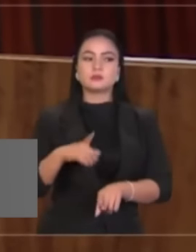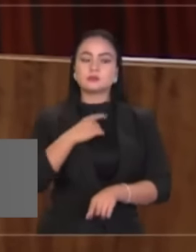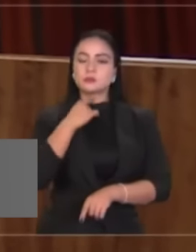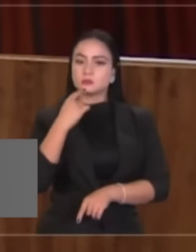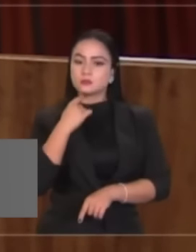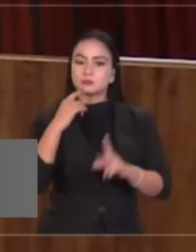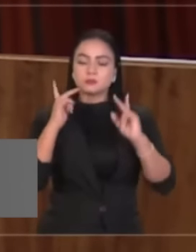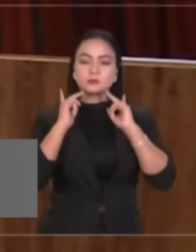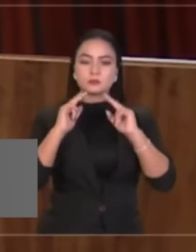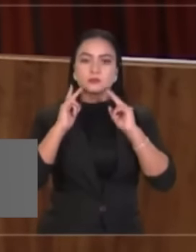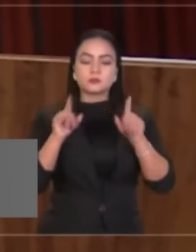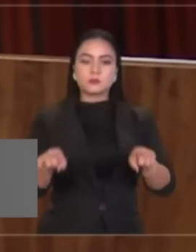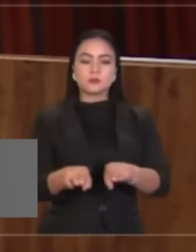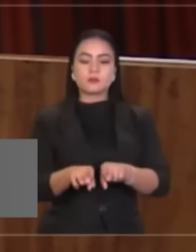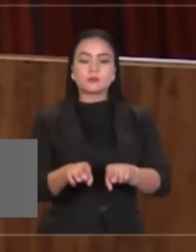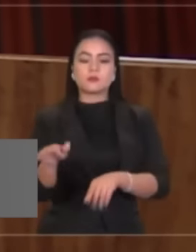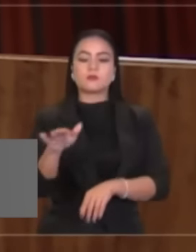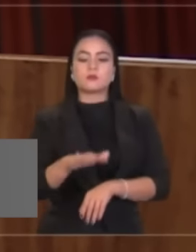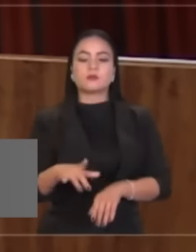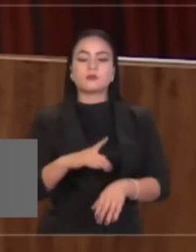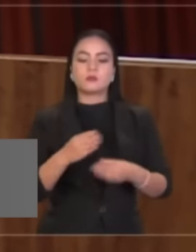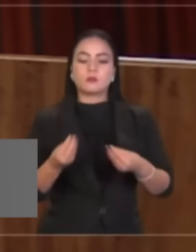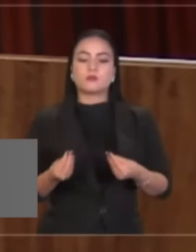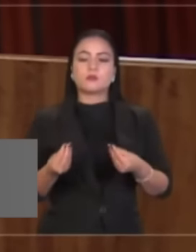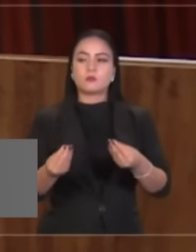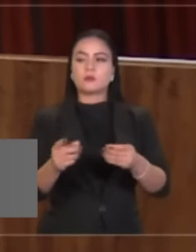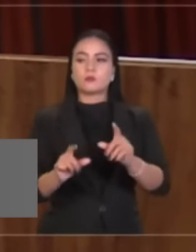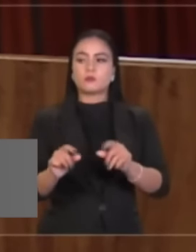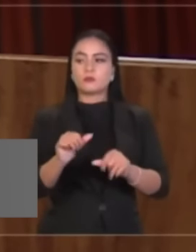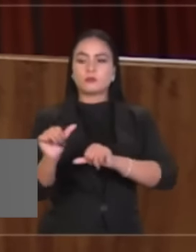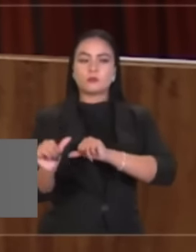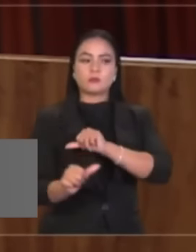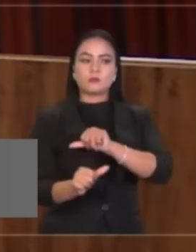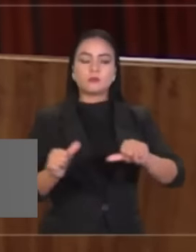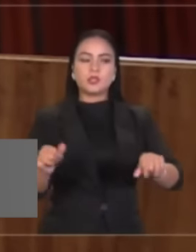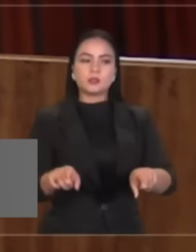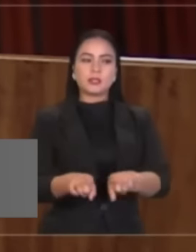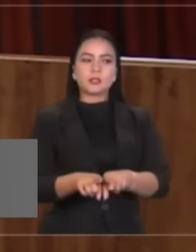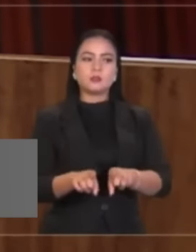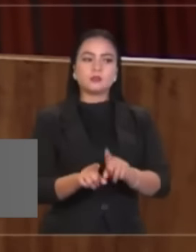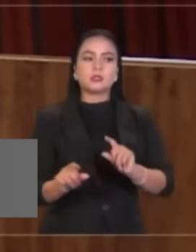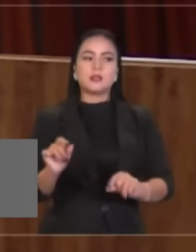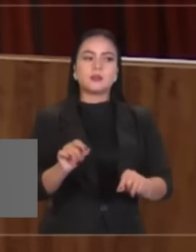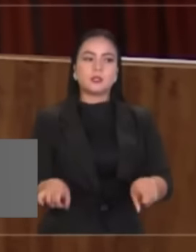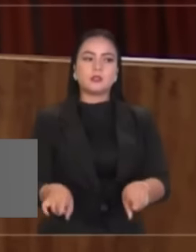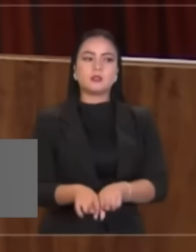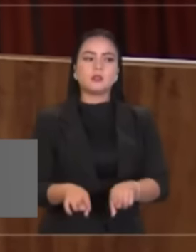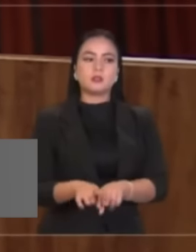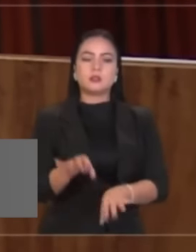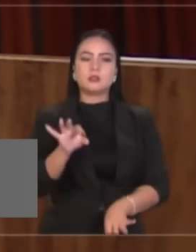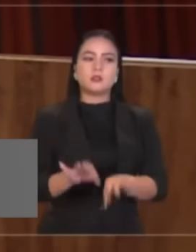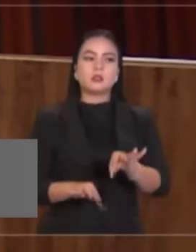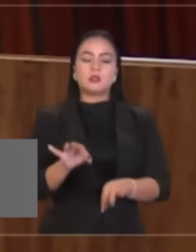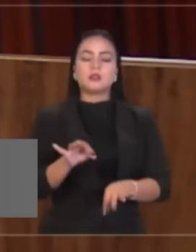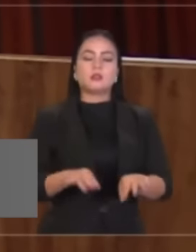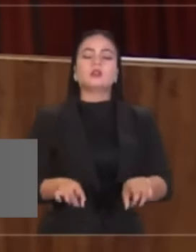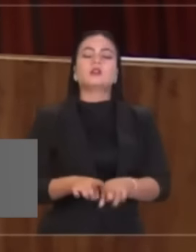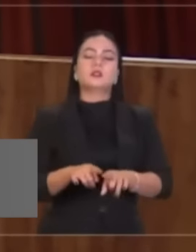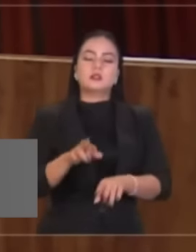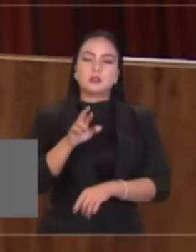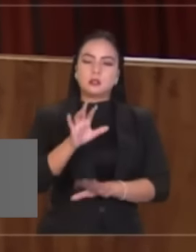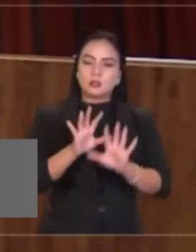razoável se pode se possa levar a uma modificação da conclusão a que chega o julgado do Tribunal Regional